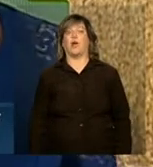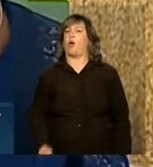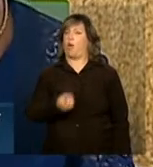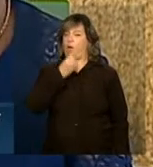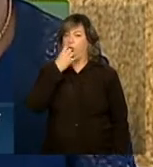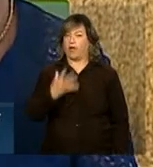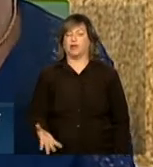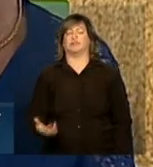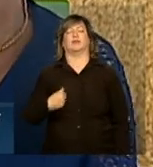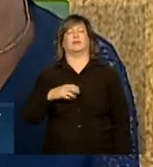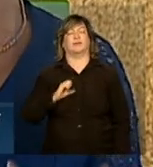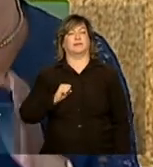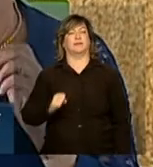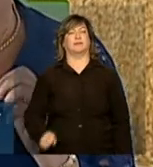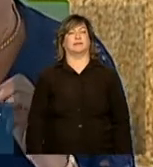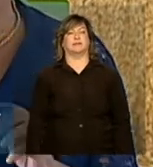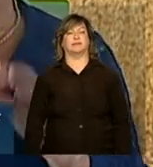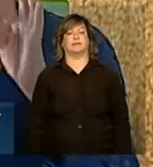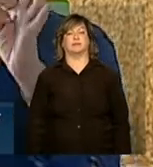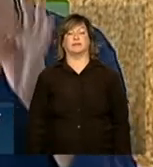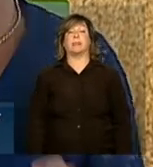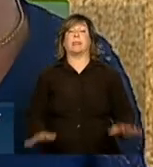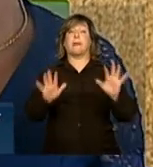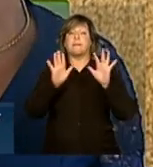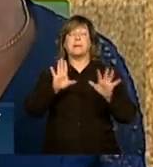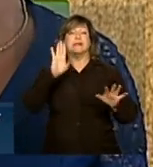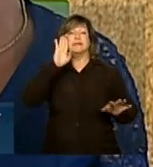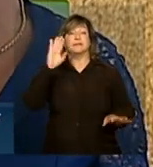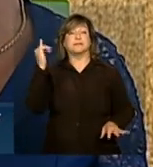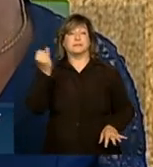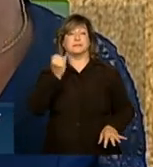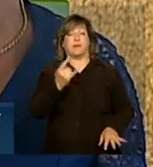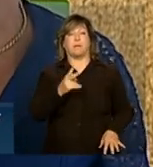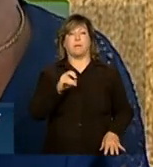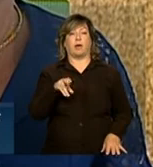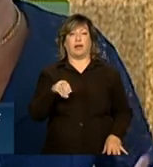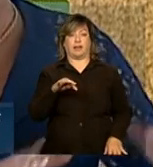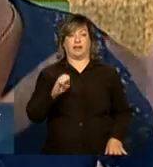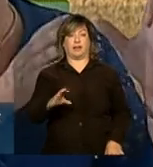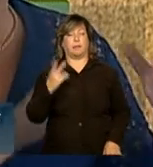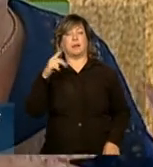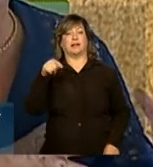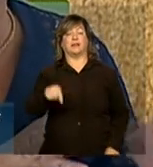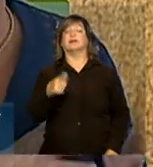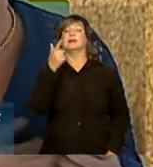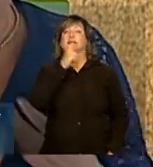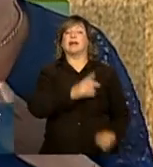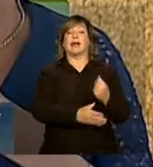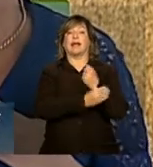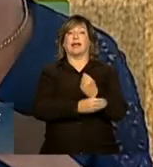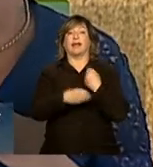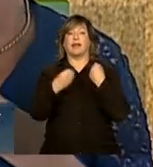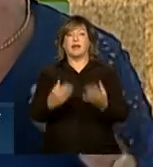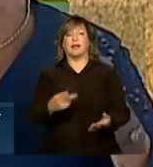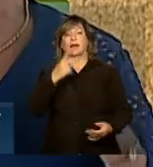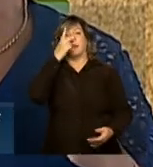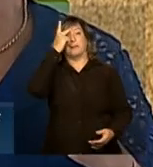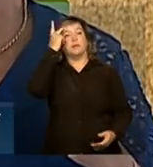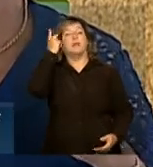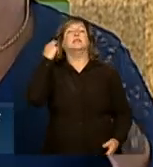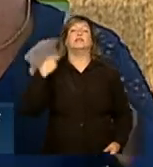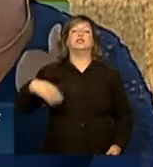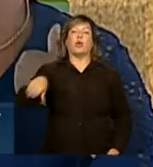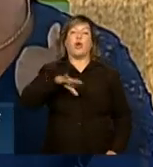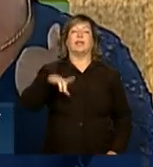Ótimo. Mas é fundamental o Pronatec para isso, para garantir que as pessoas